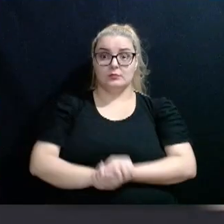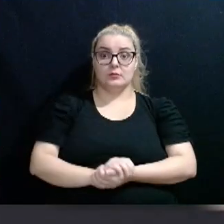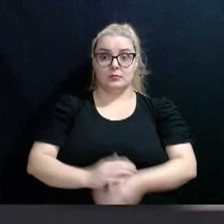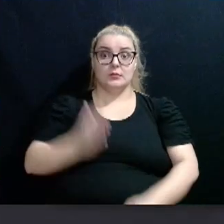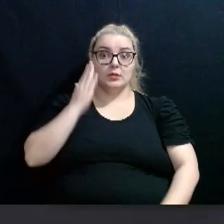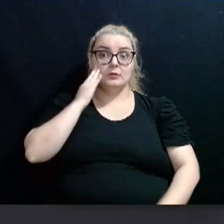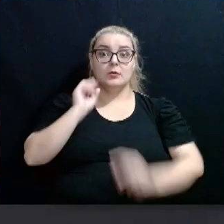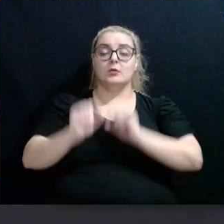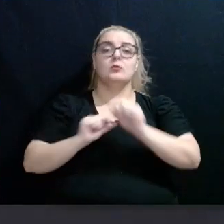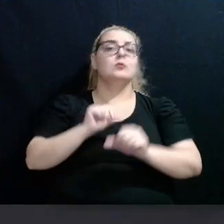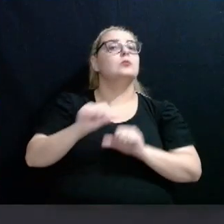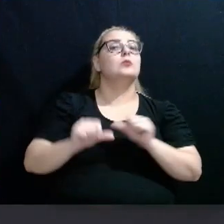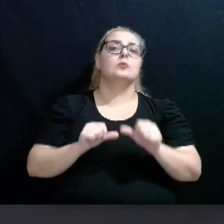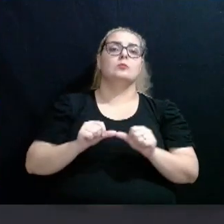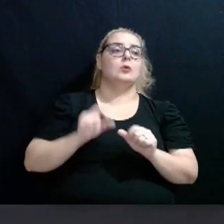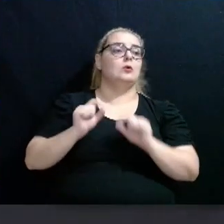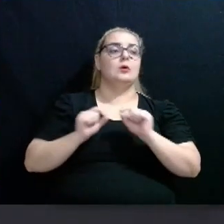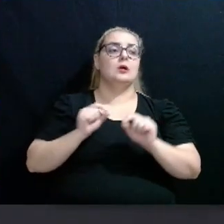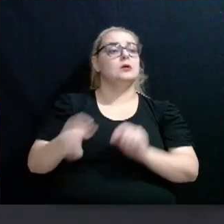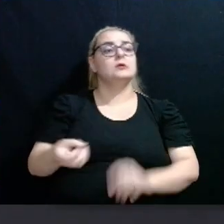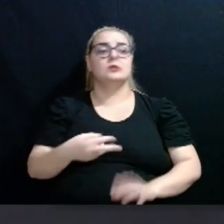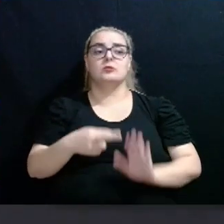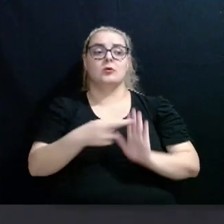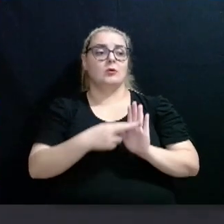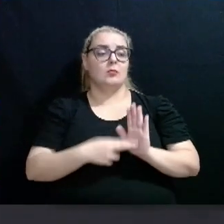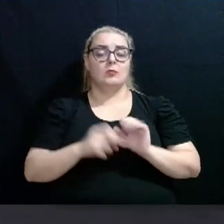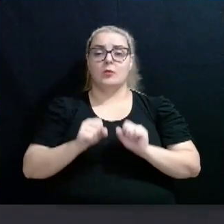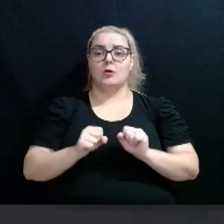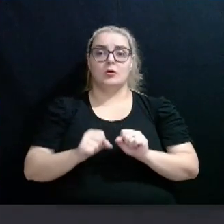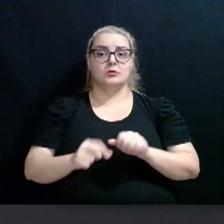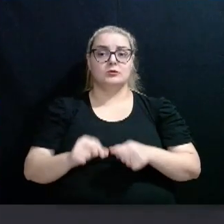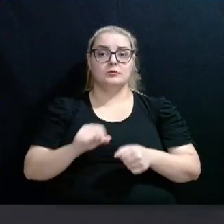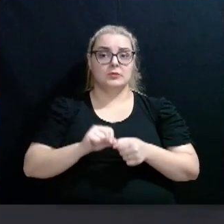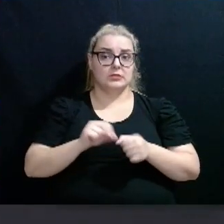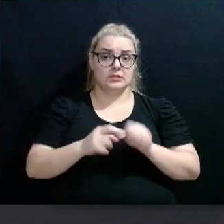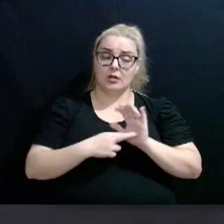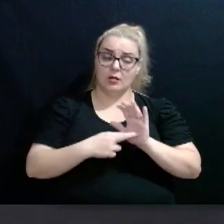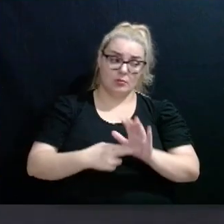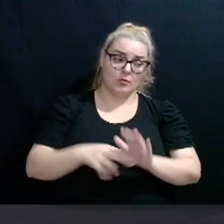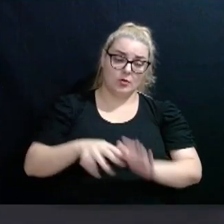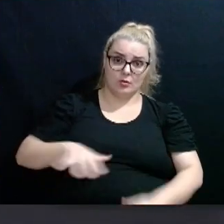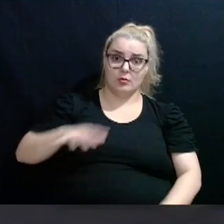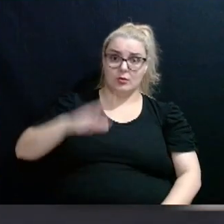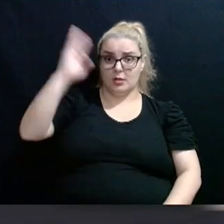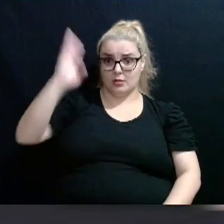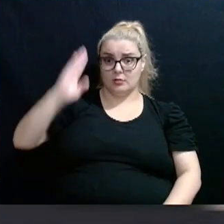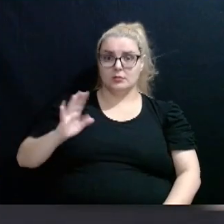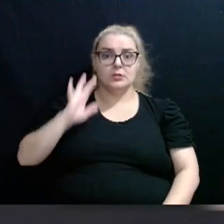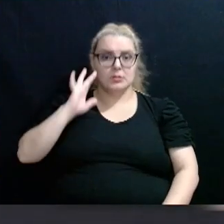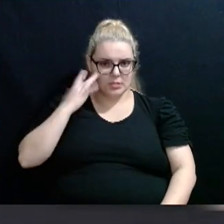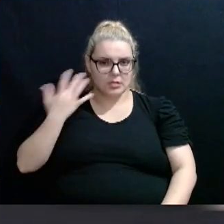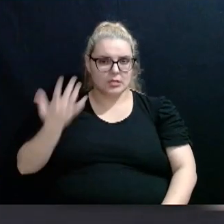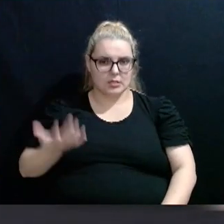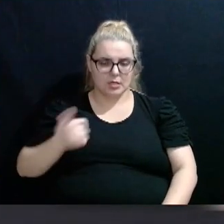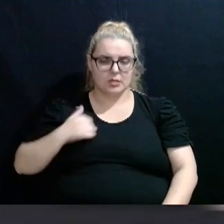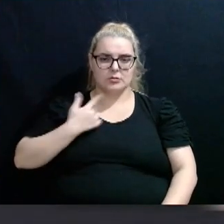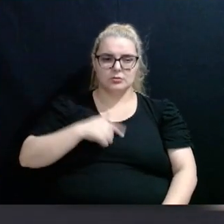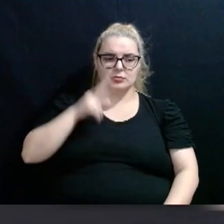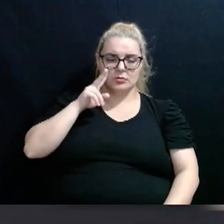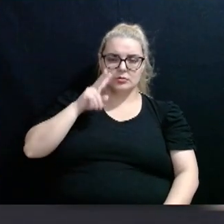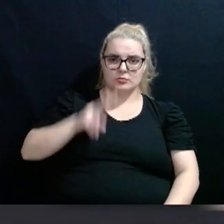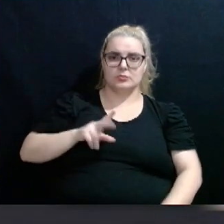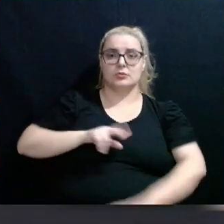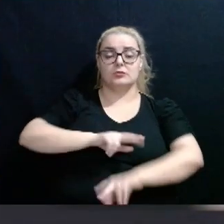essa nova regra pode fazer e representar a nível de Brasil. E acho que a gente viu, né,